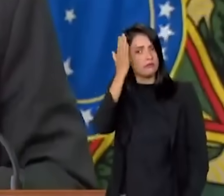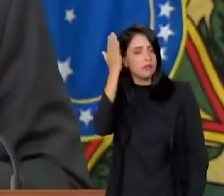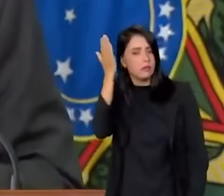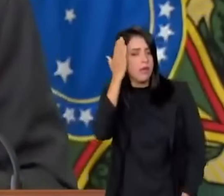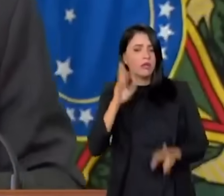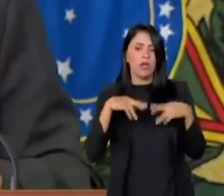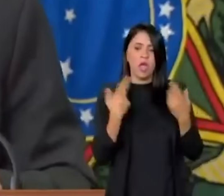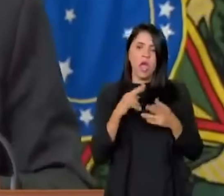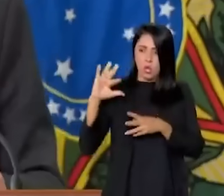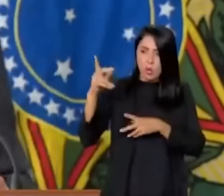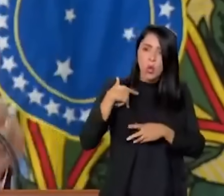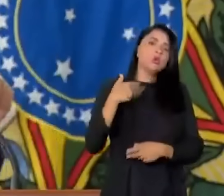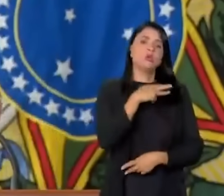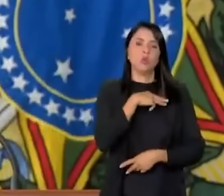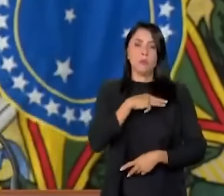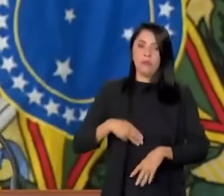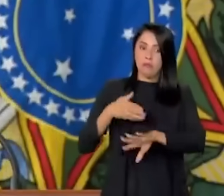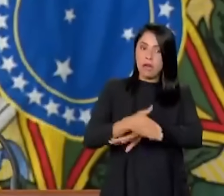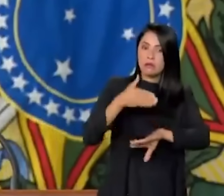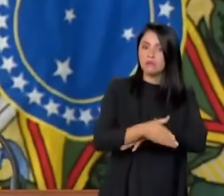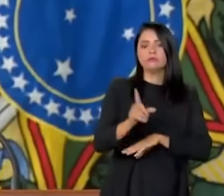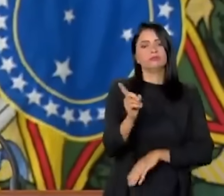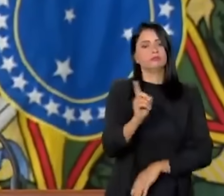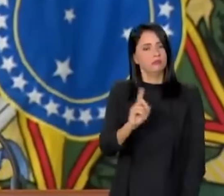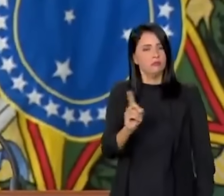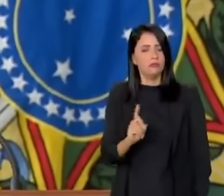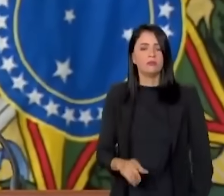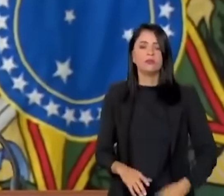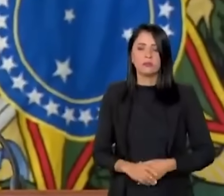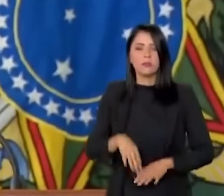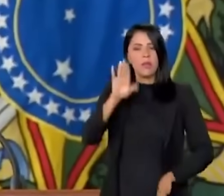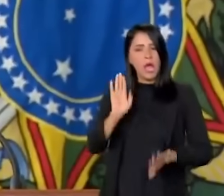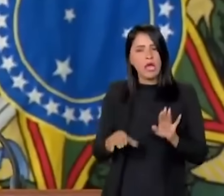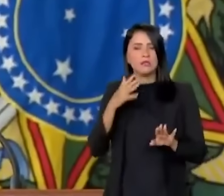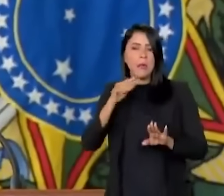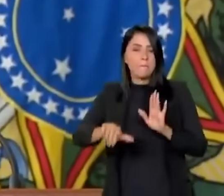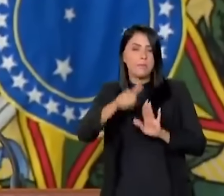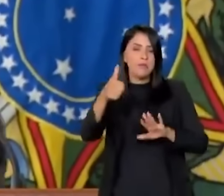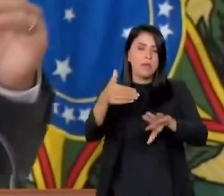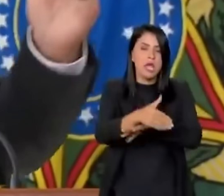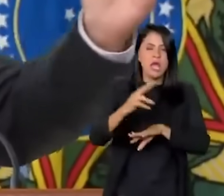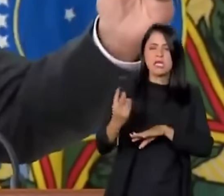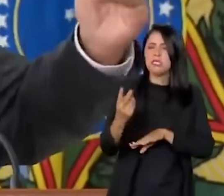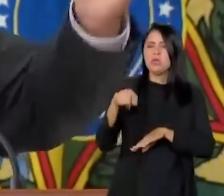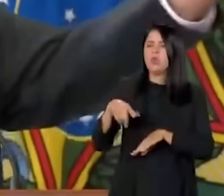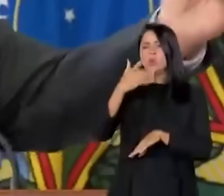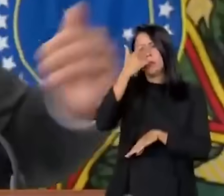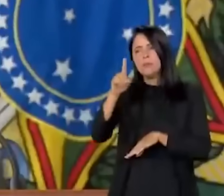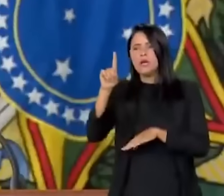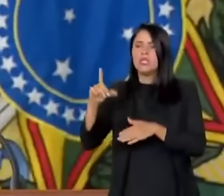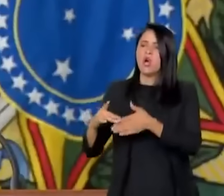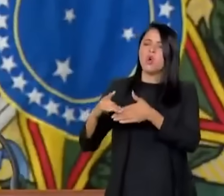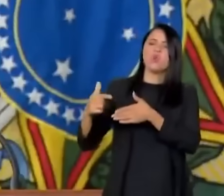nem todos os ministros participam das reuniões. Às vezes participa da primeira, na segunda já manda um